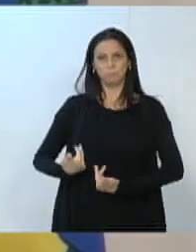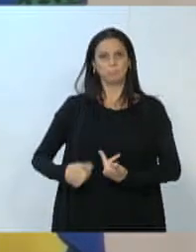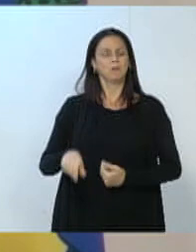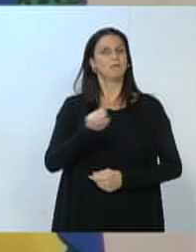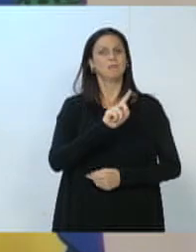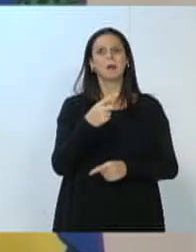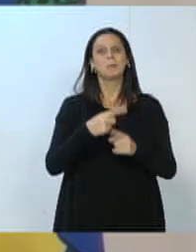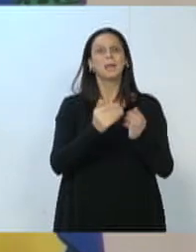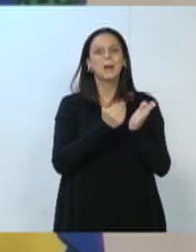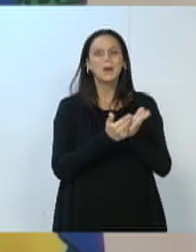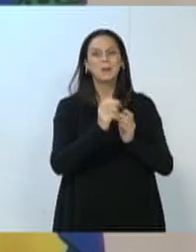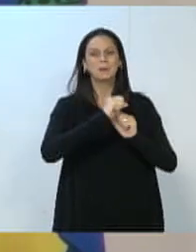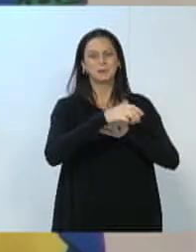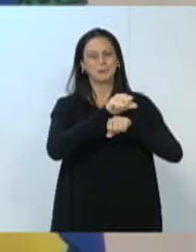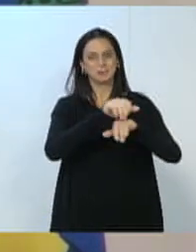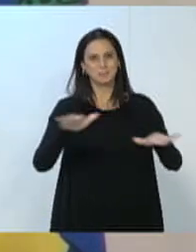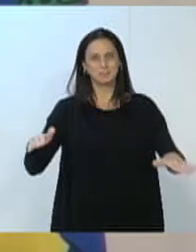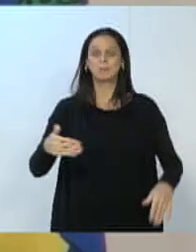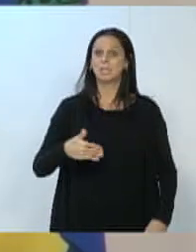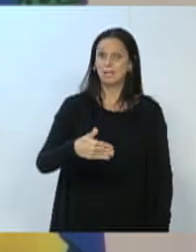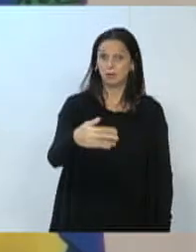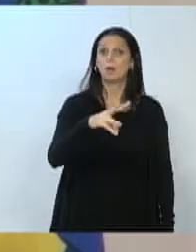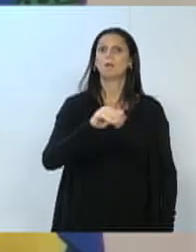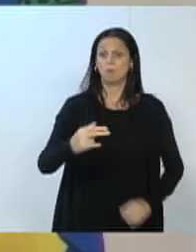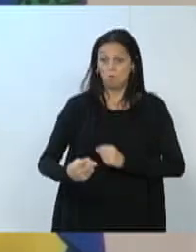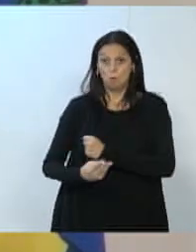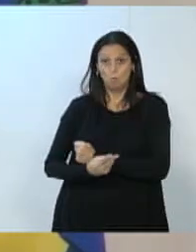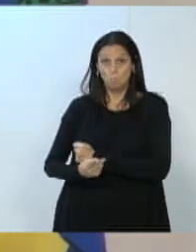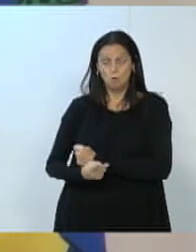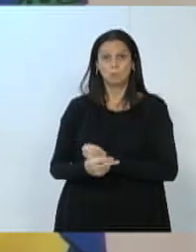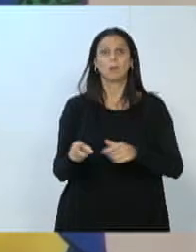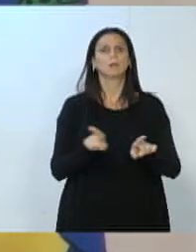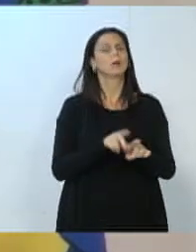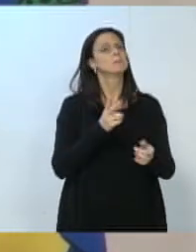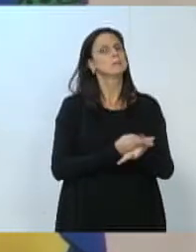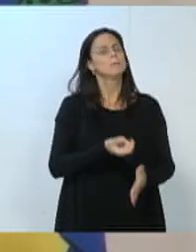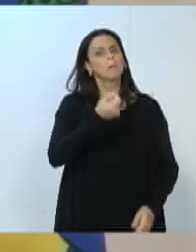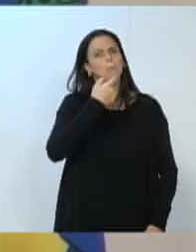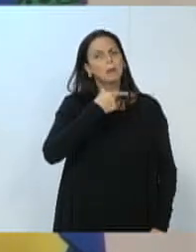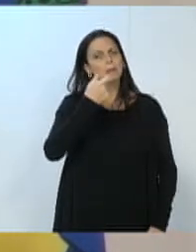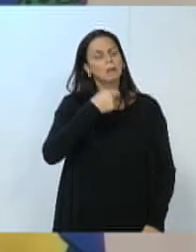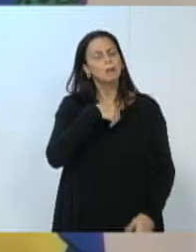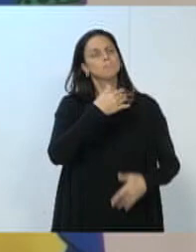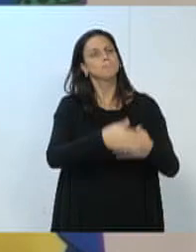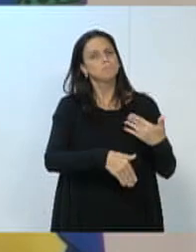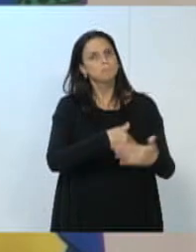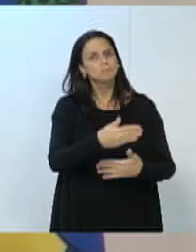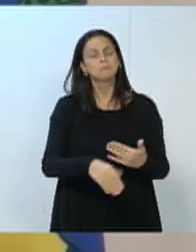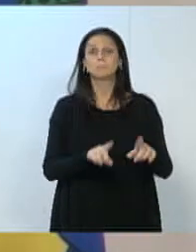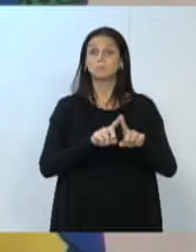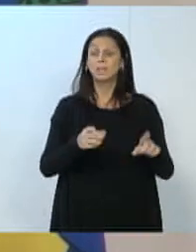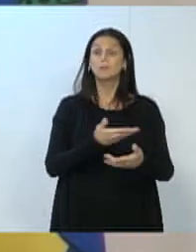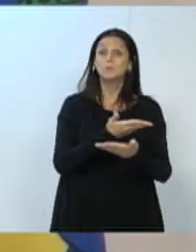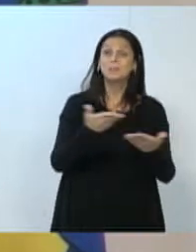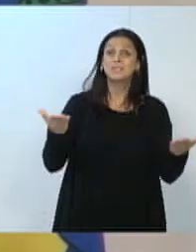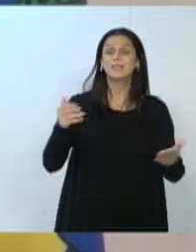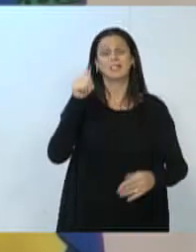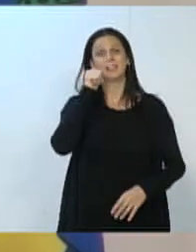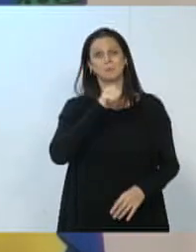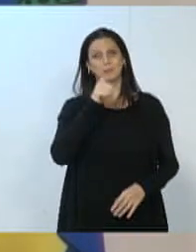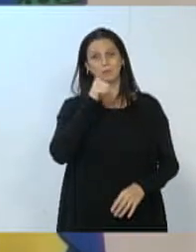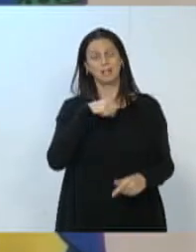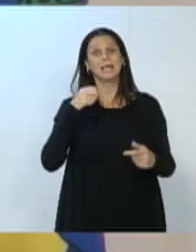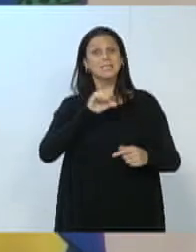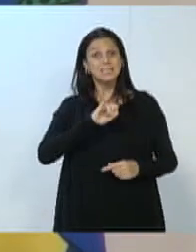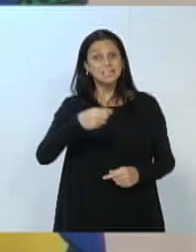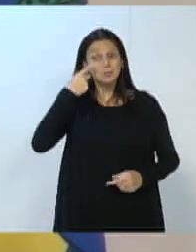Começou a pandemia mas agora darei atenção a isso estou sempre tomando a medicação mas é importante mulheres né um diagnóstico